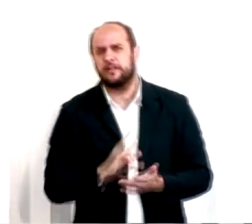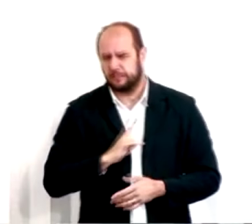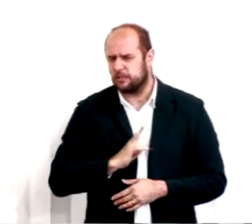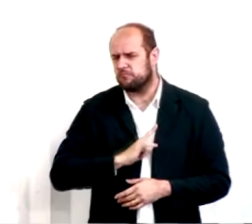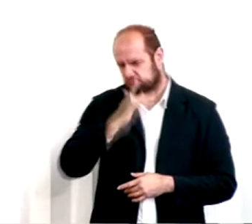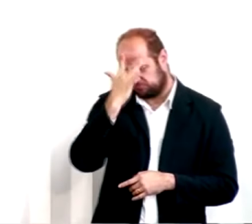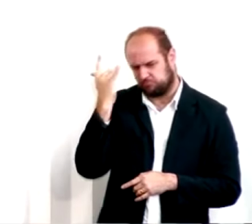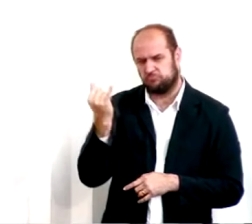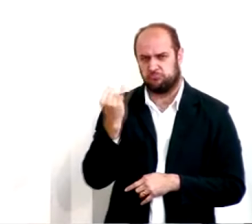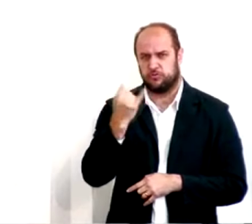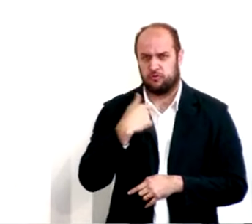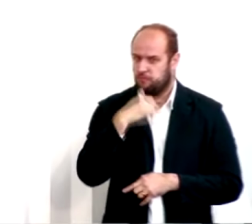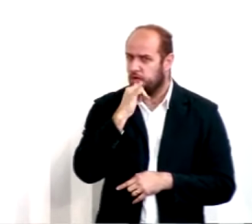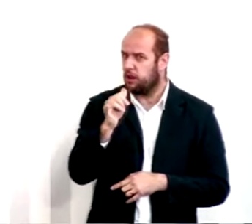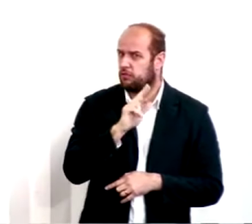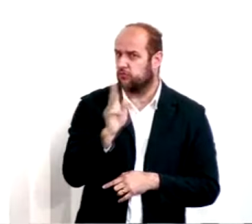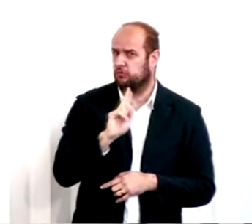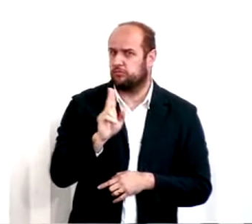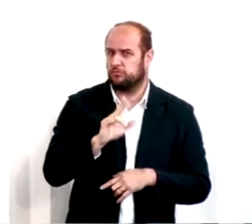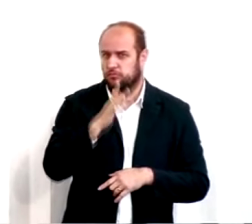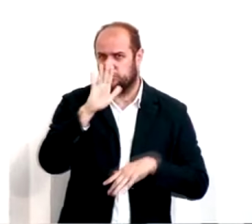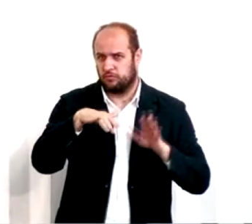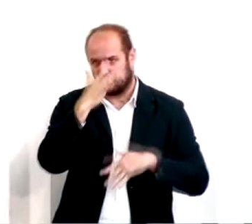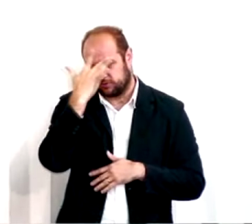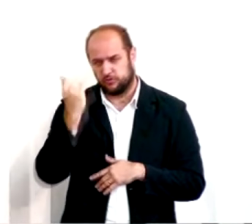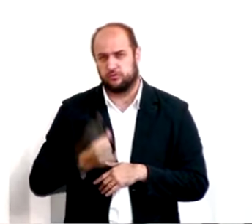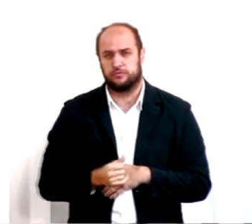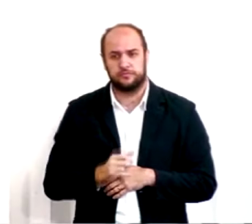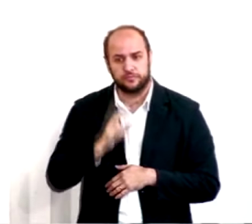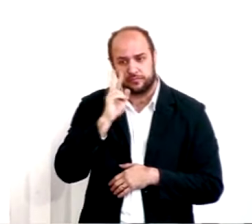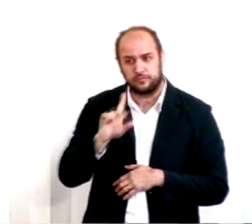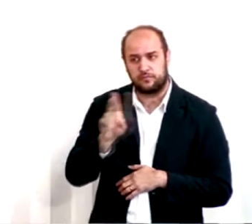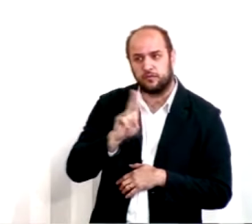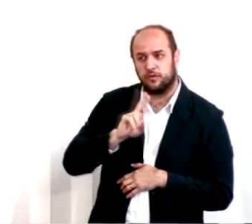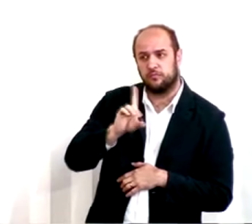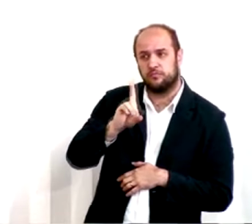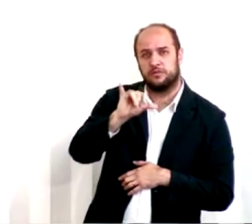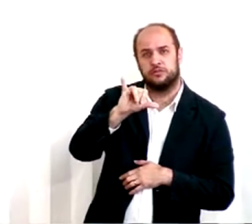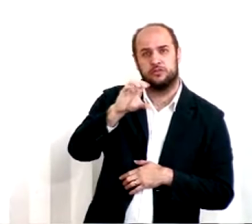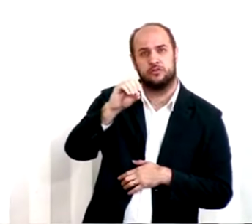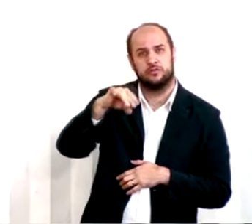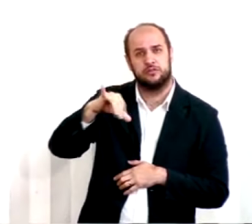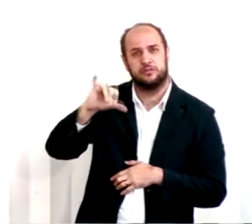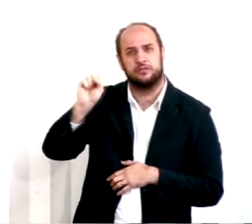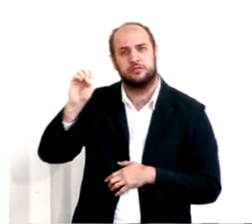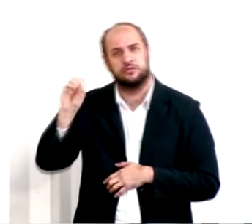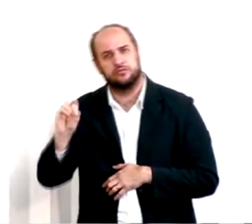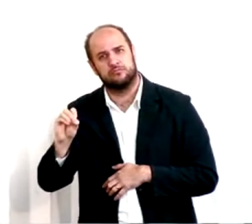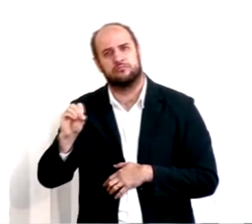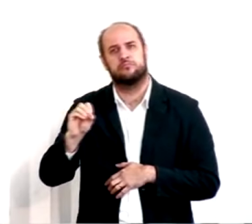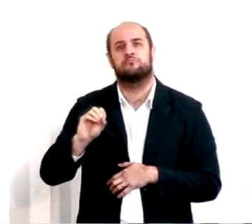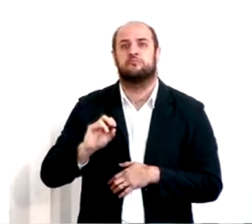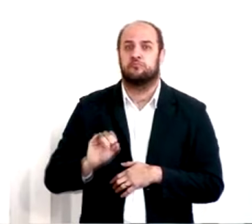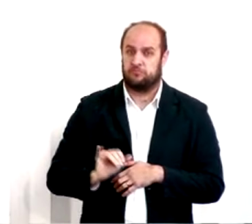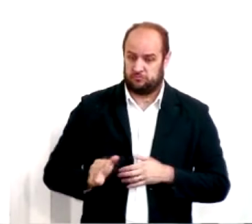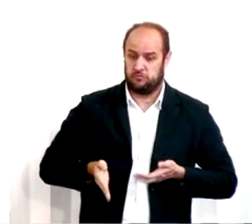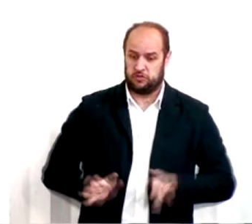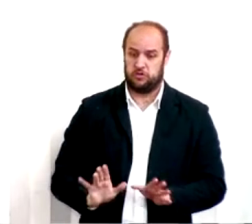nobre de nascimento eu posso citar alguns encontramos Dionísio em Atenas era um Nobre de nascimento